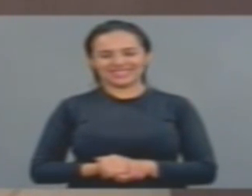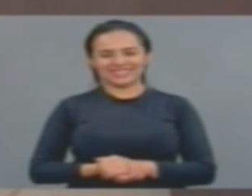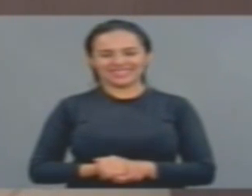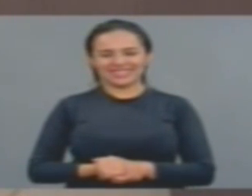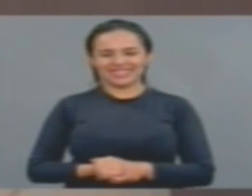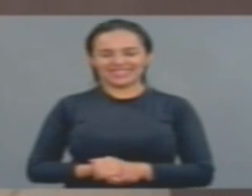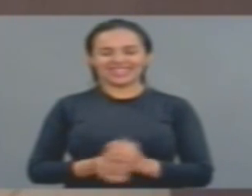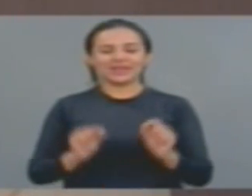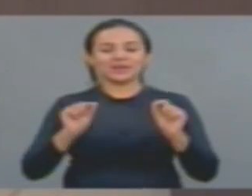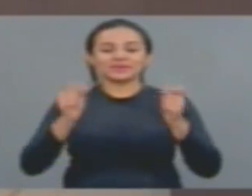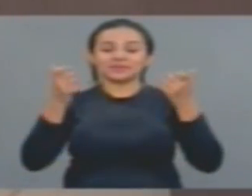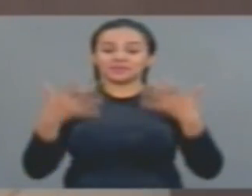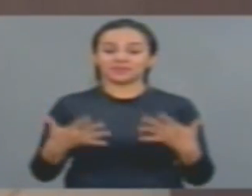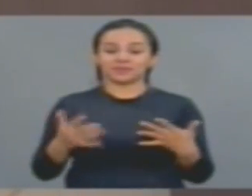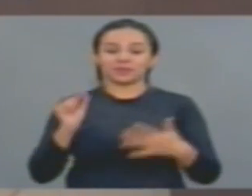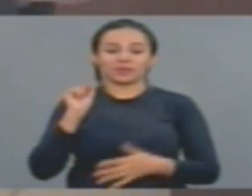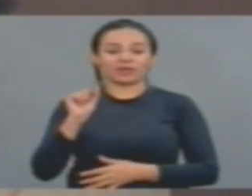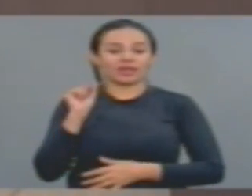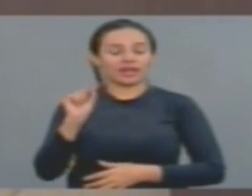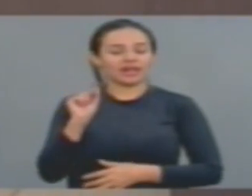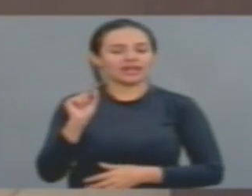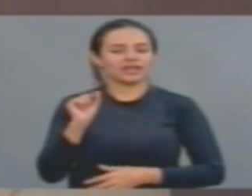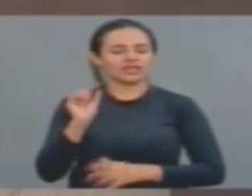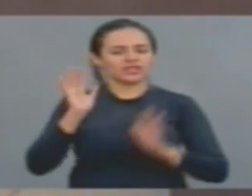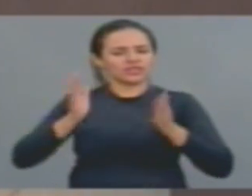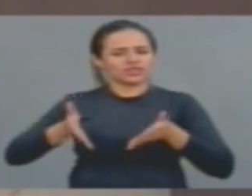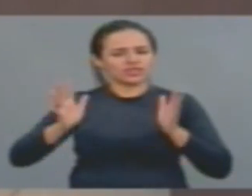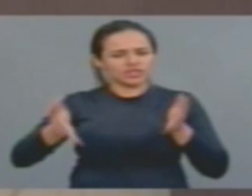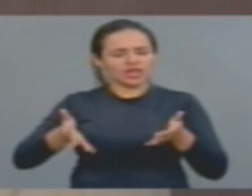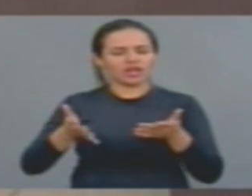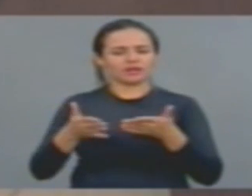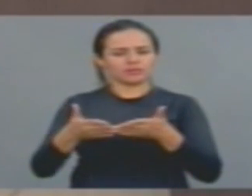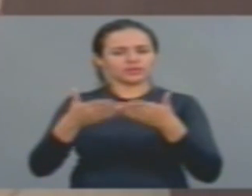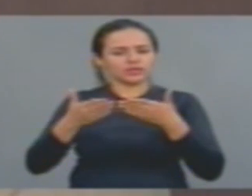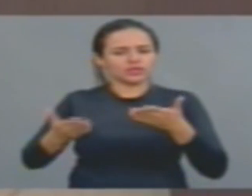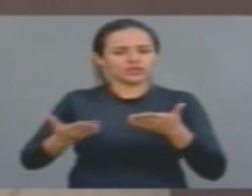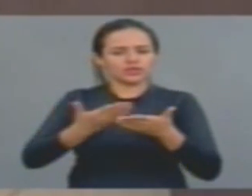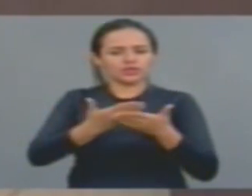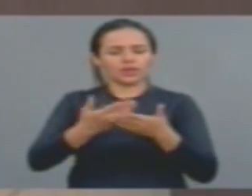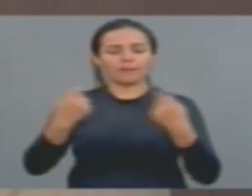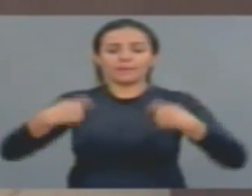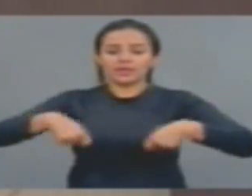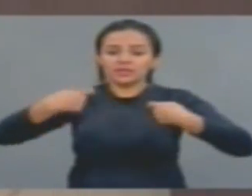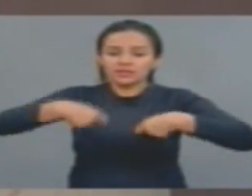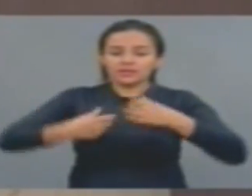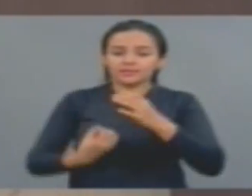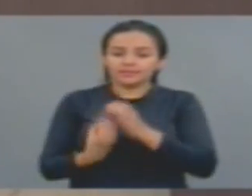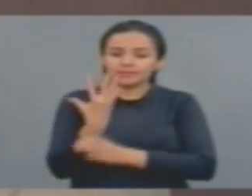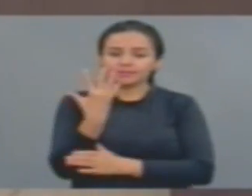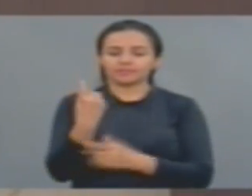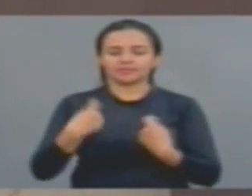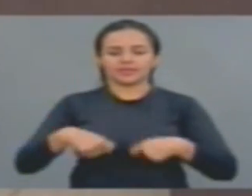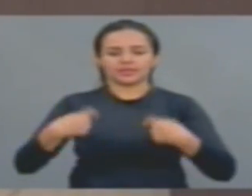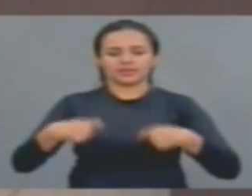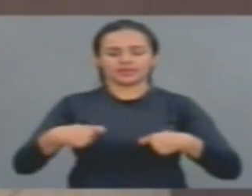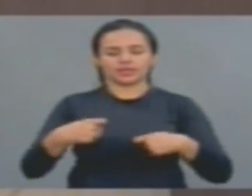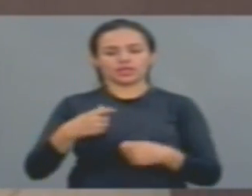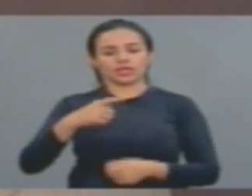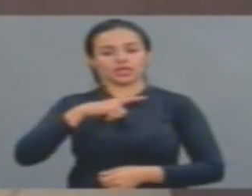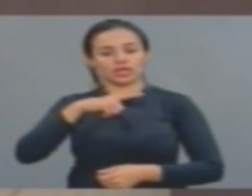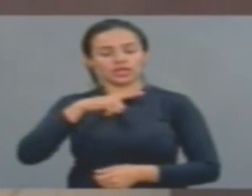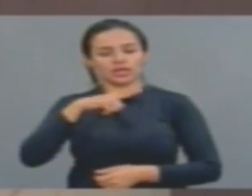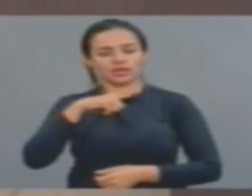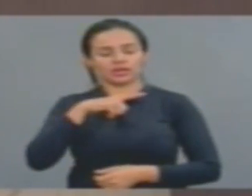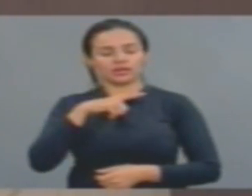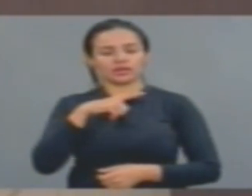está aqui, que foi aqui requerida, ela tem que ser instalada. Veja, nós temos